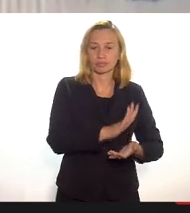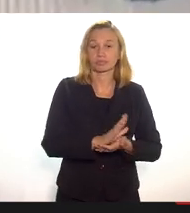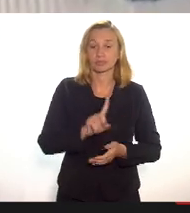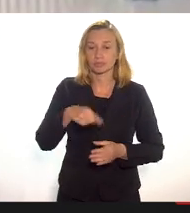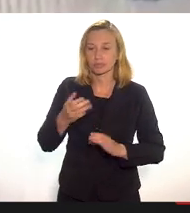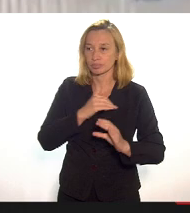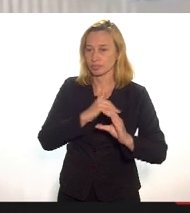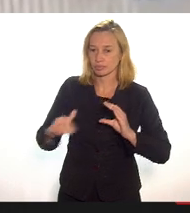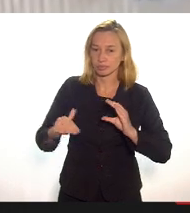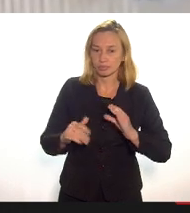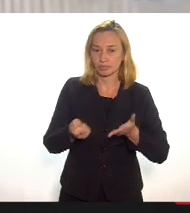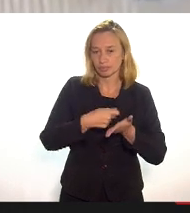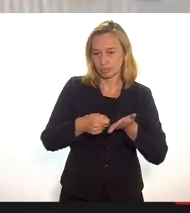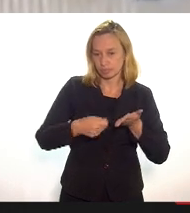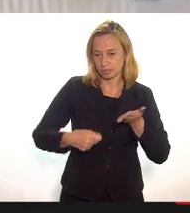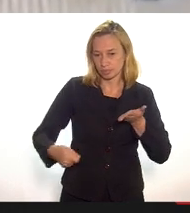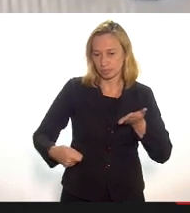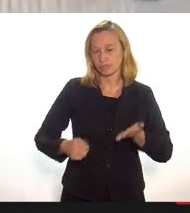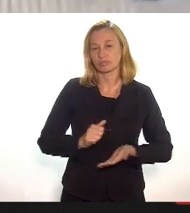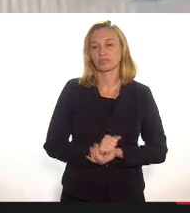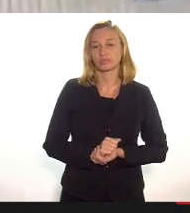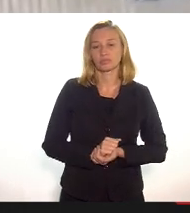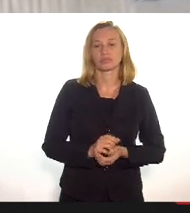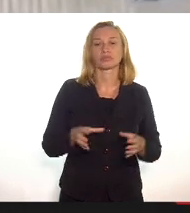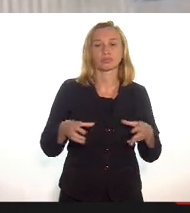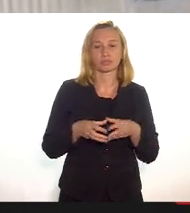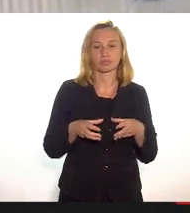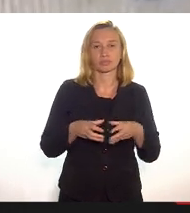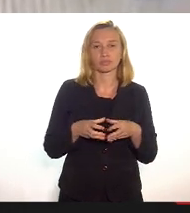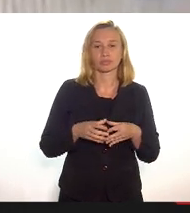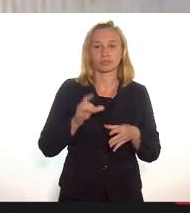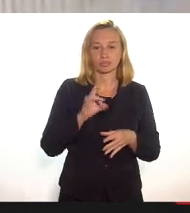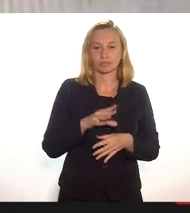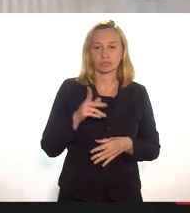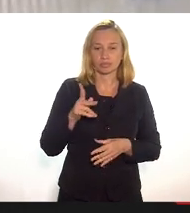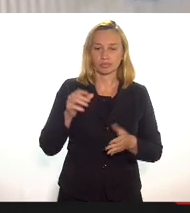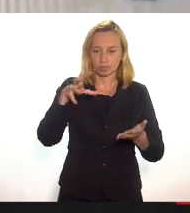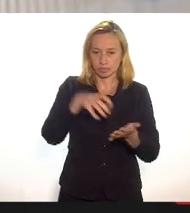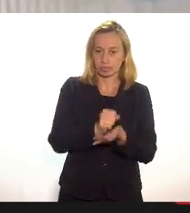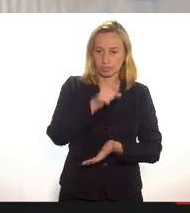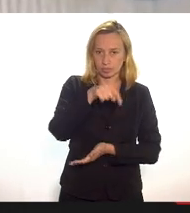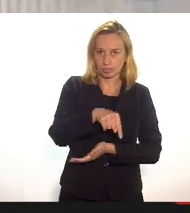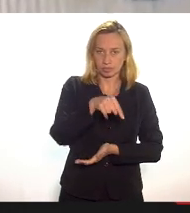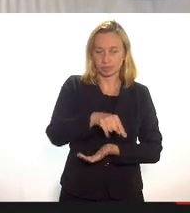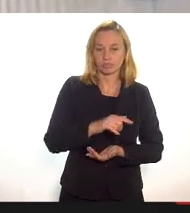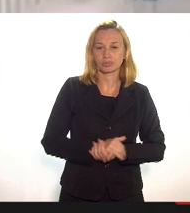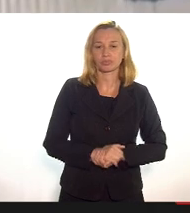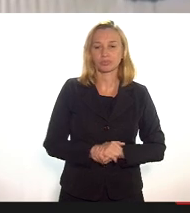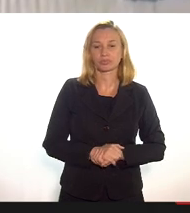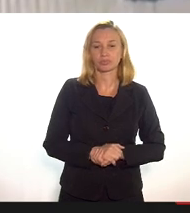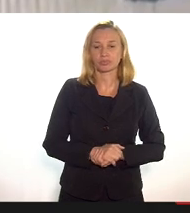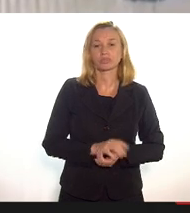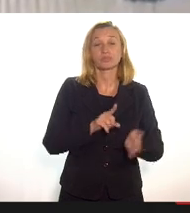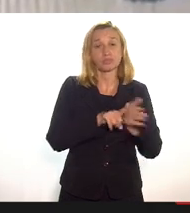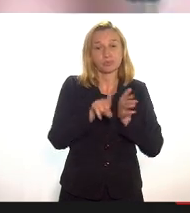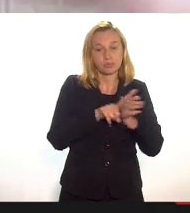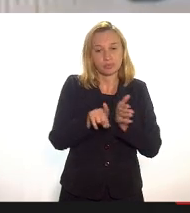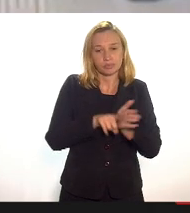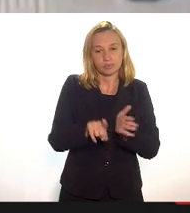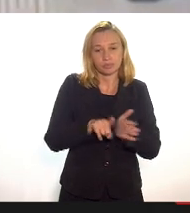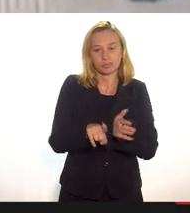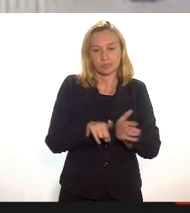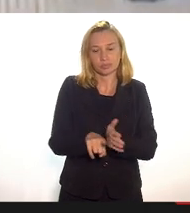enviar por escrito, né, para a comissão, mas é só para deixar registrado aqui. São perguntas que,